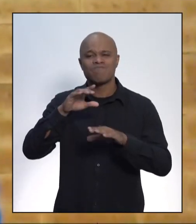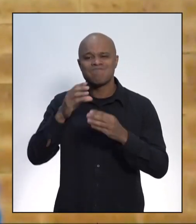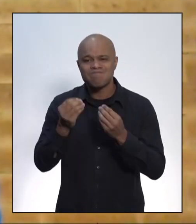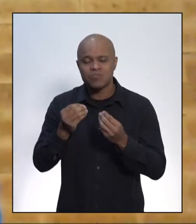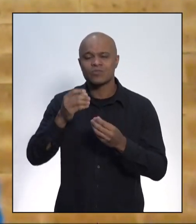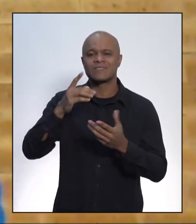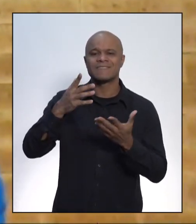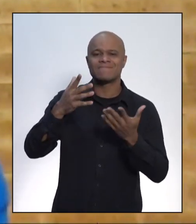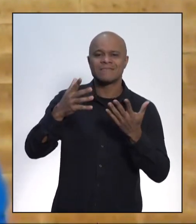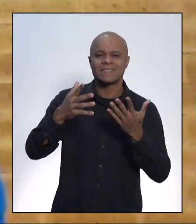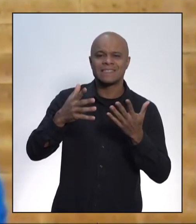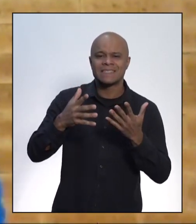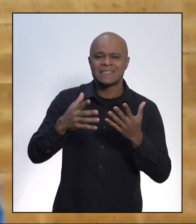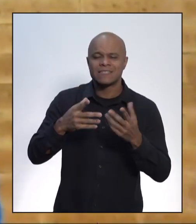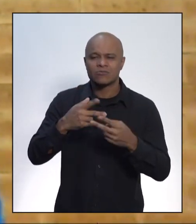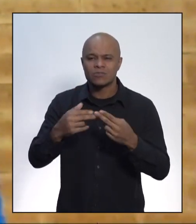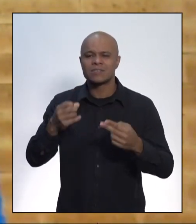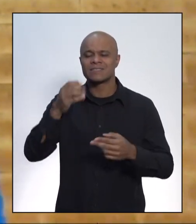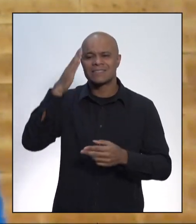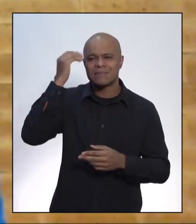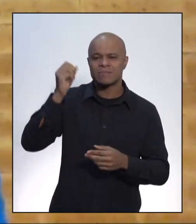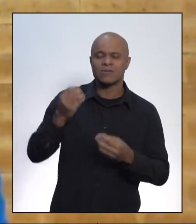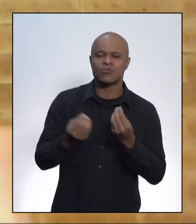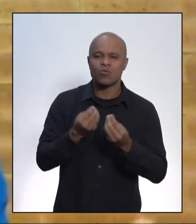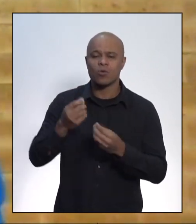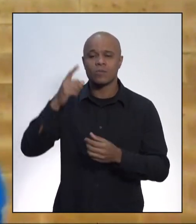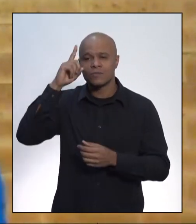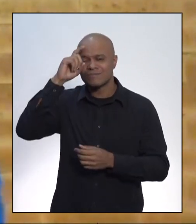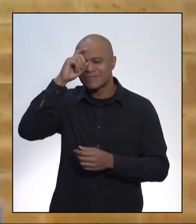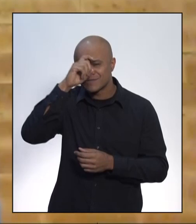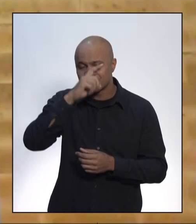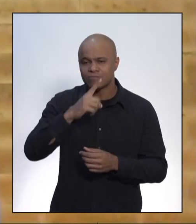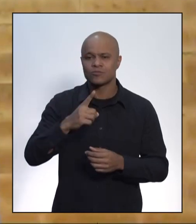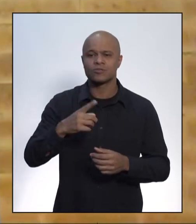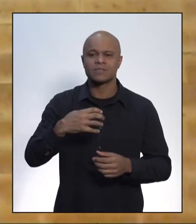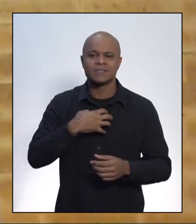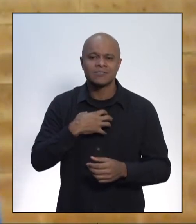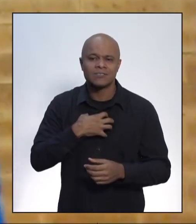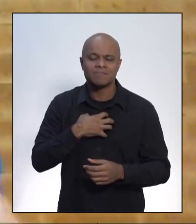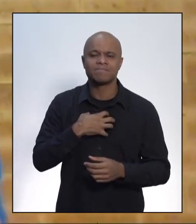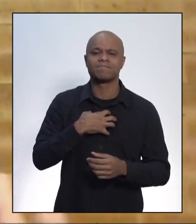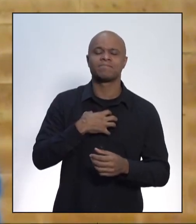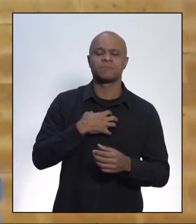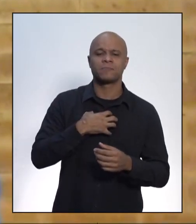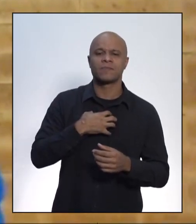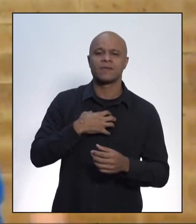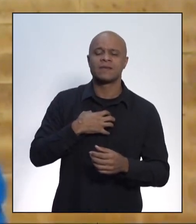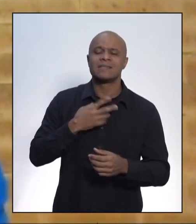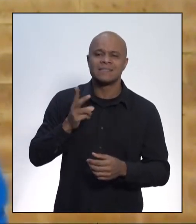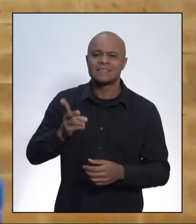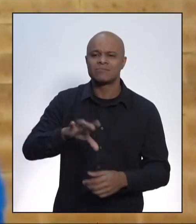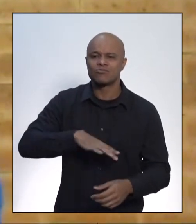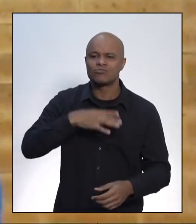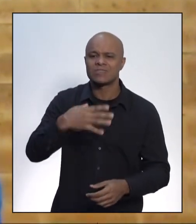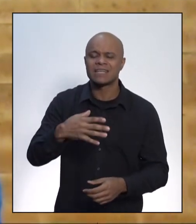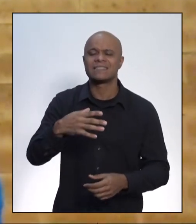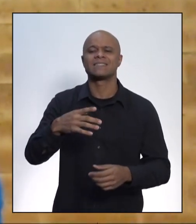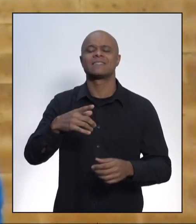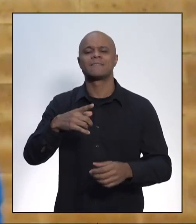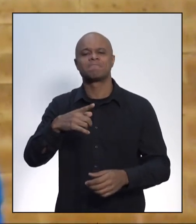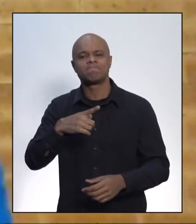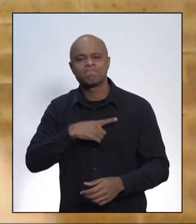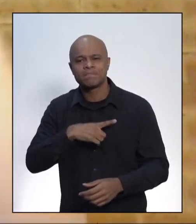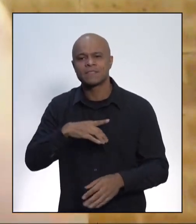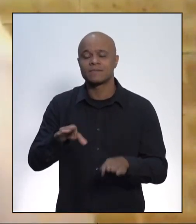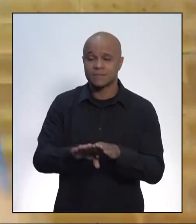bastante, resiliência, sabe? Eu sempre fui muito corajoso, cara. Eu acho que uma coisa que a gente precisa ter muito é coragem, cara. Você